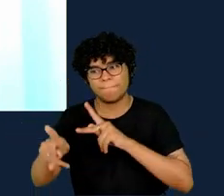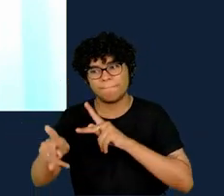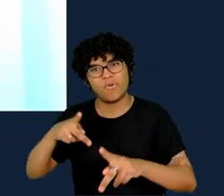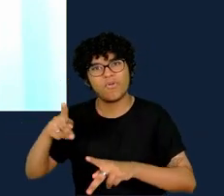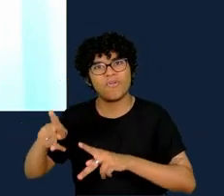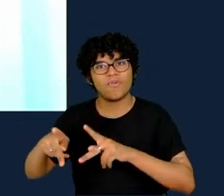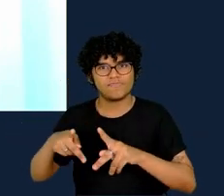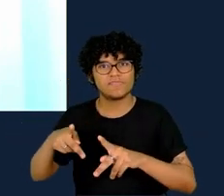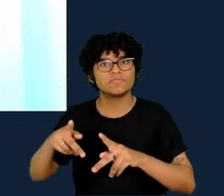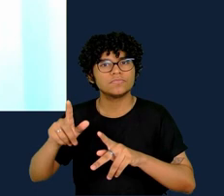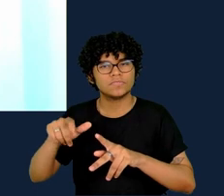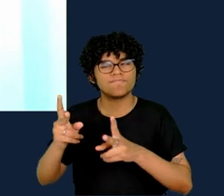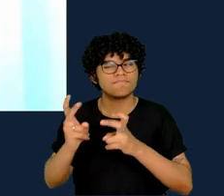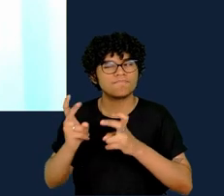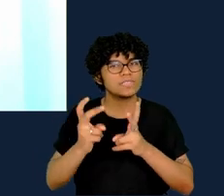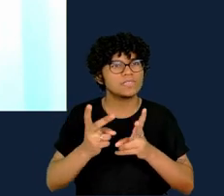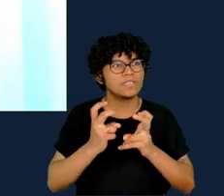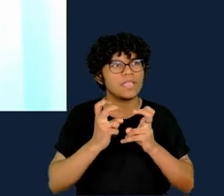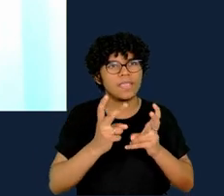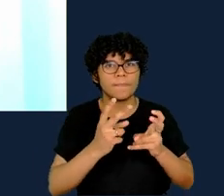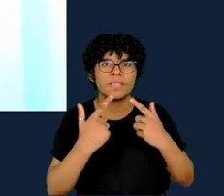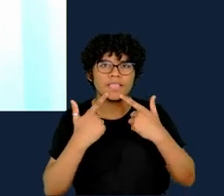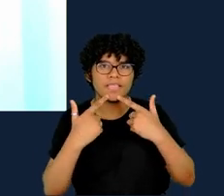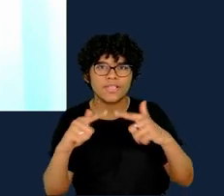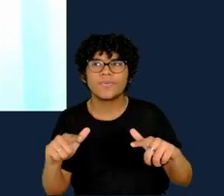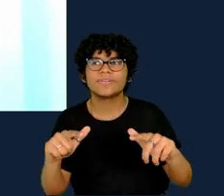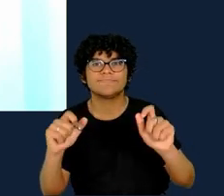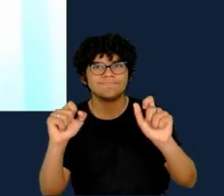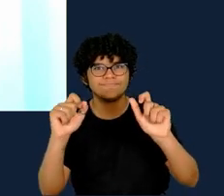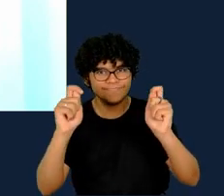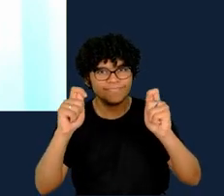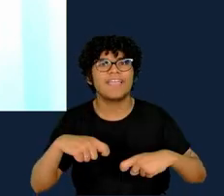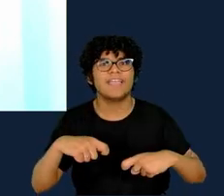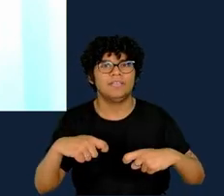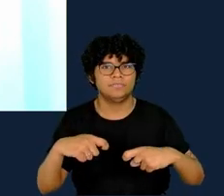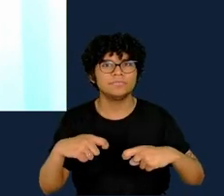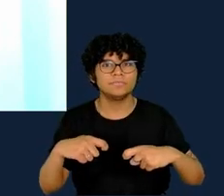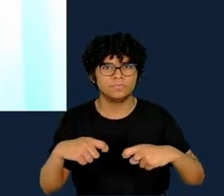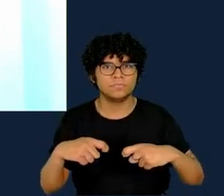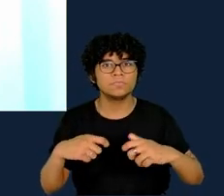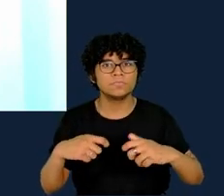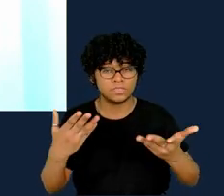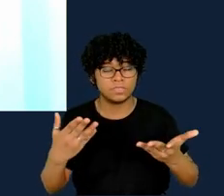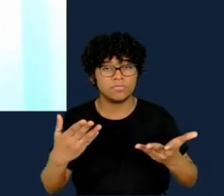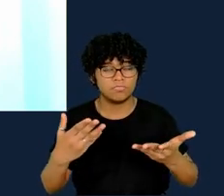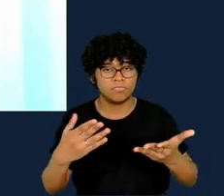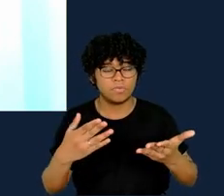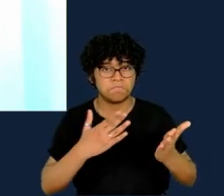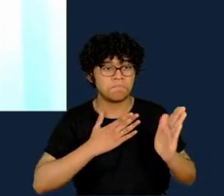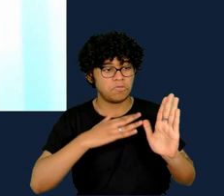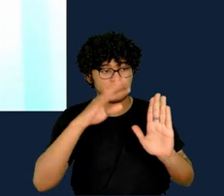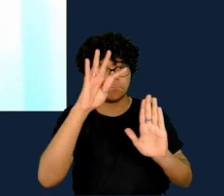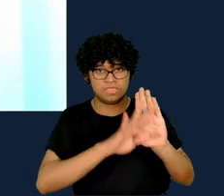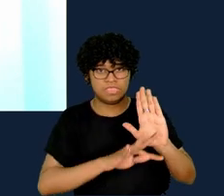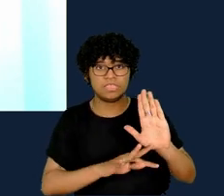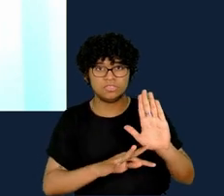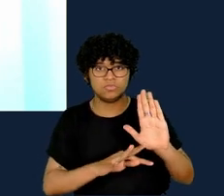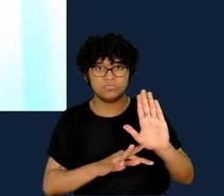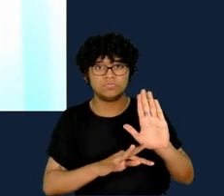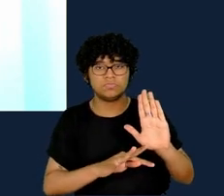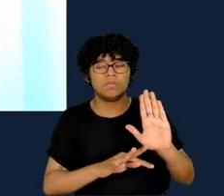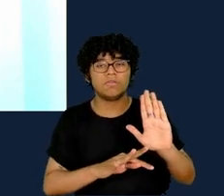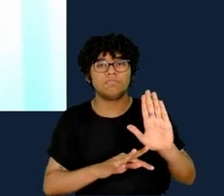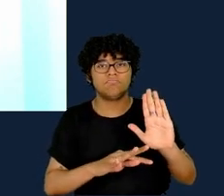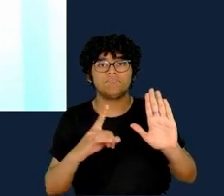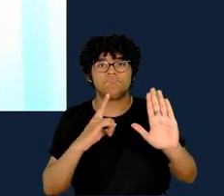conseguem perceber essa linguagem, né? Então, eu acho que dentro da minha dissertação, eu trago um pouco, a partir do